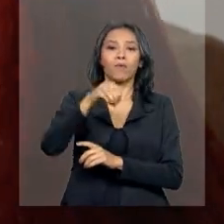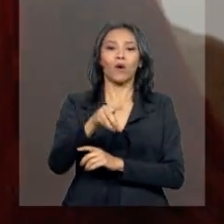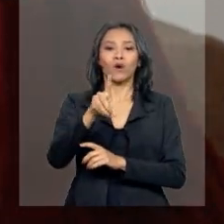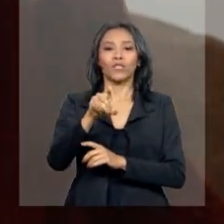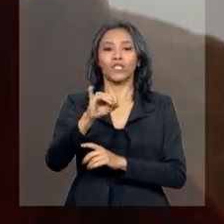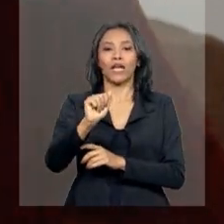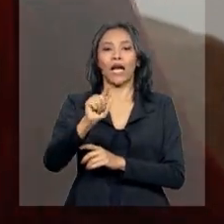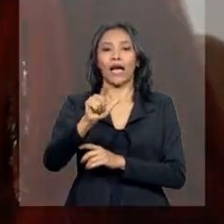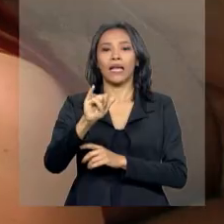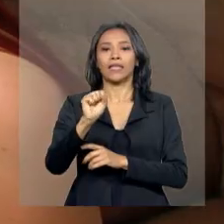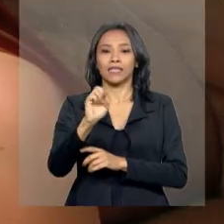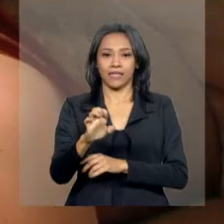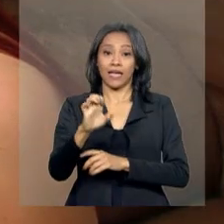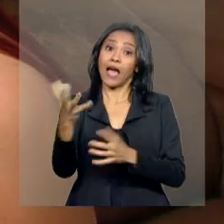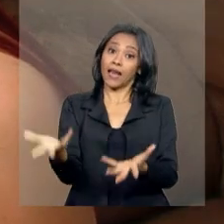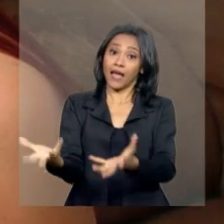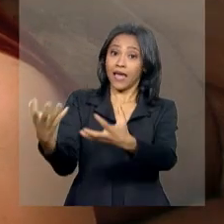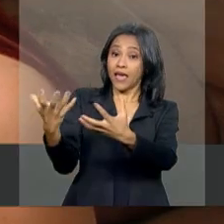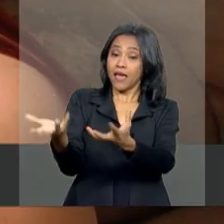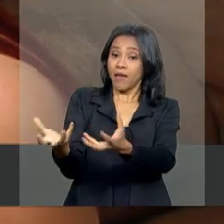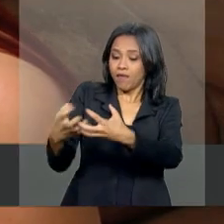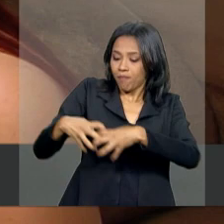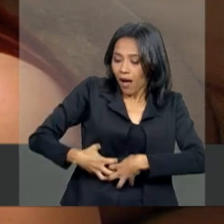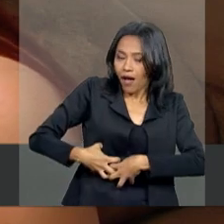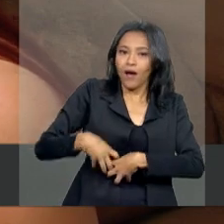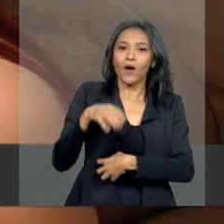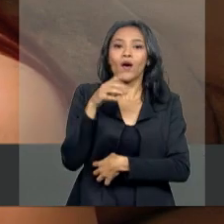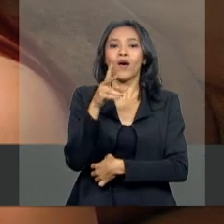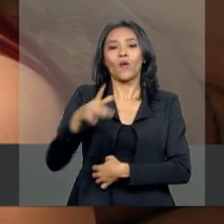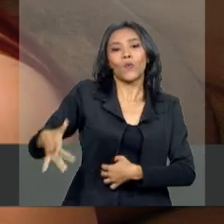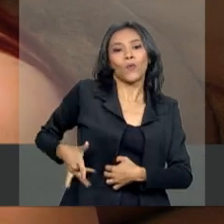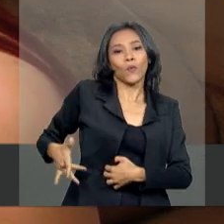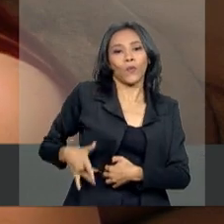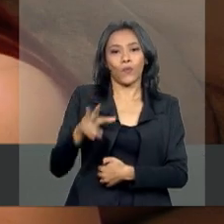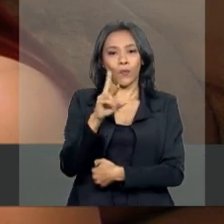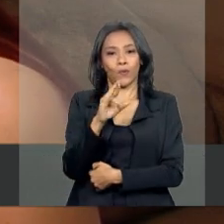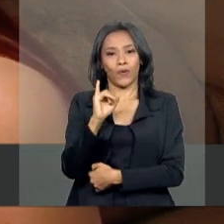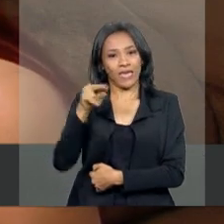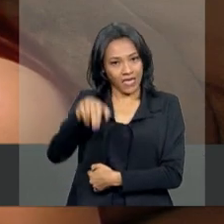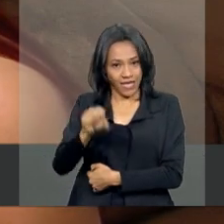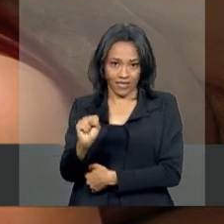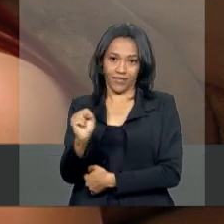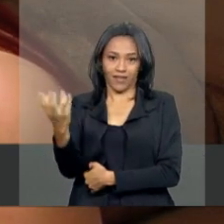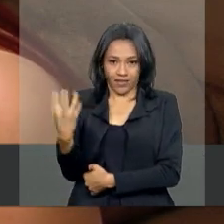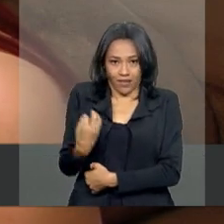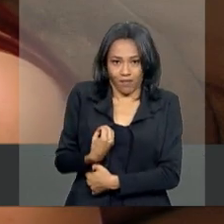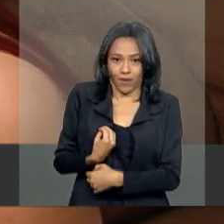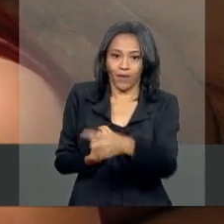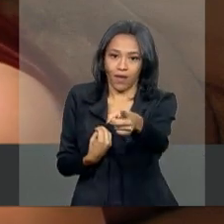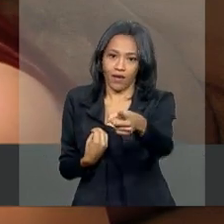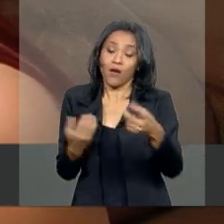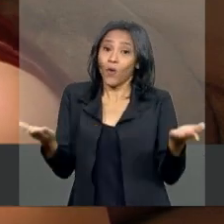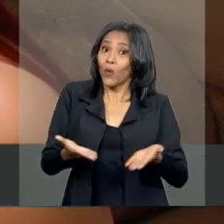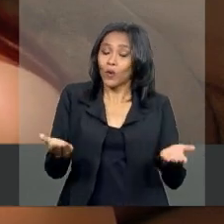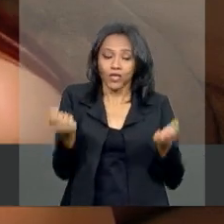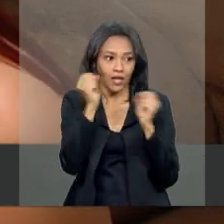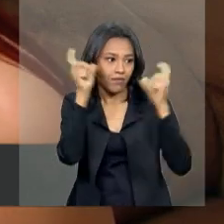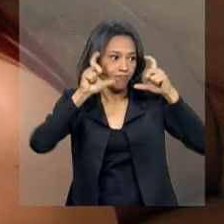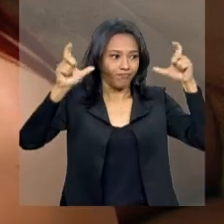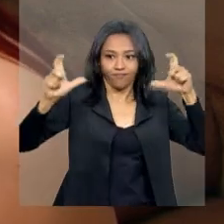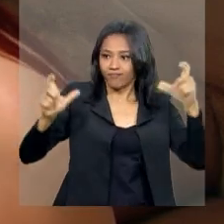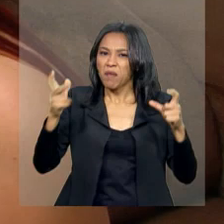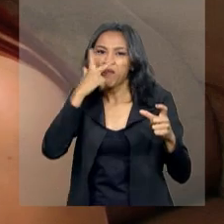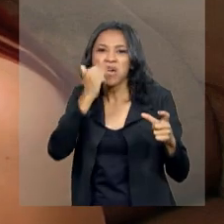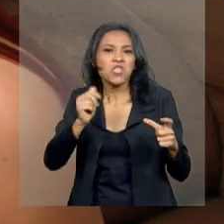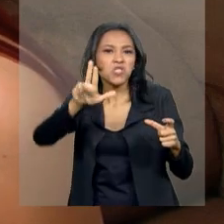rim transplantado. Minha vida pós-transplante é sensacional. Sou muito ativa. É como se eu nunca